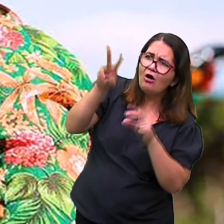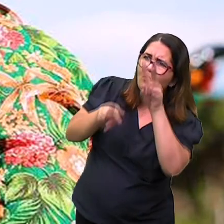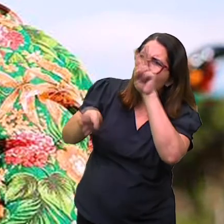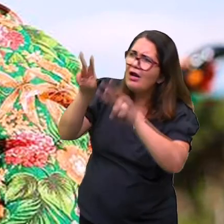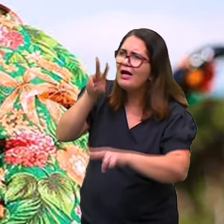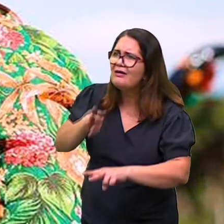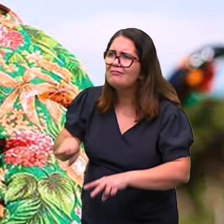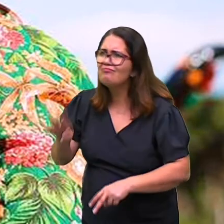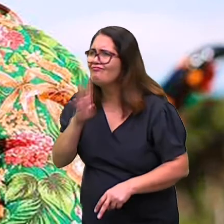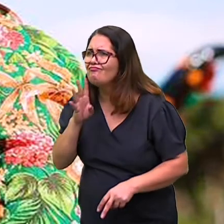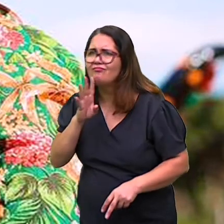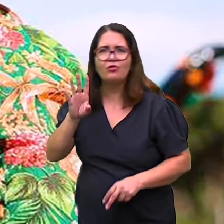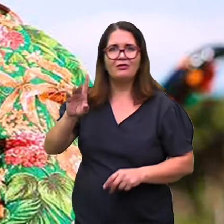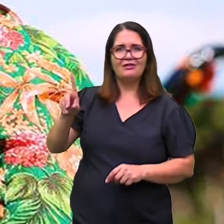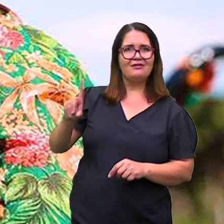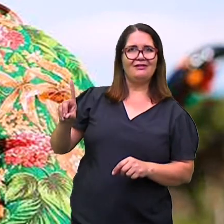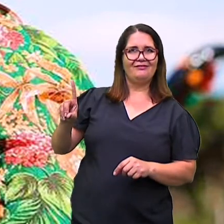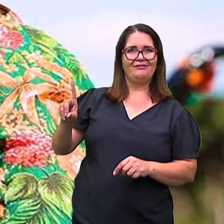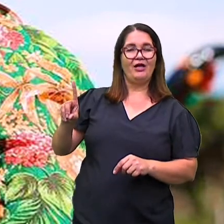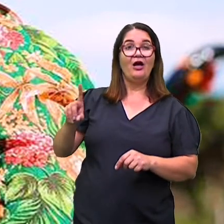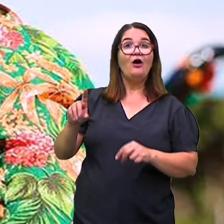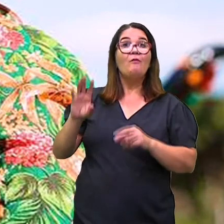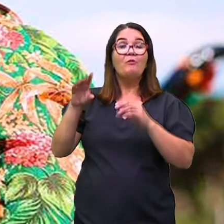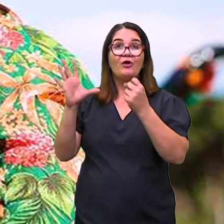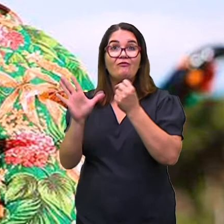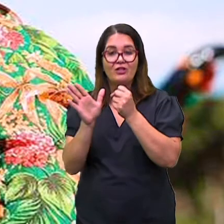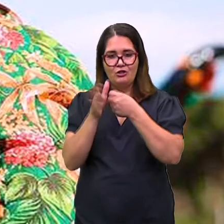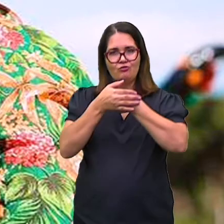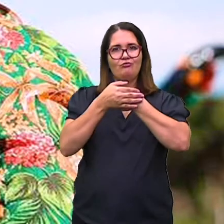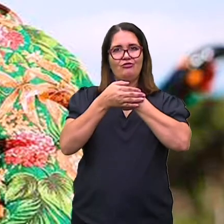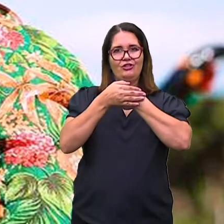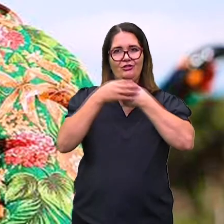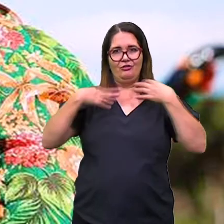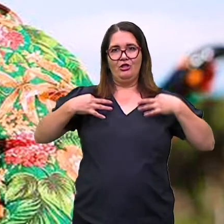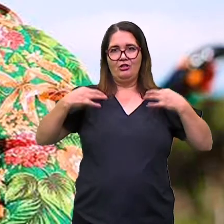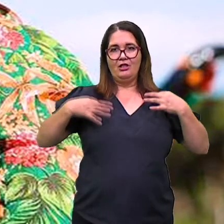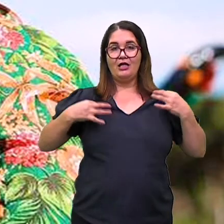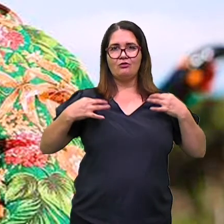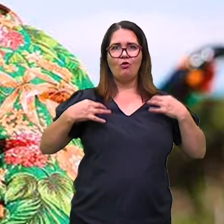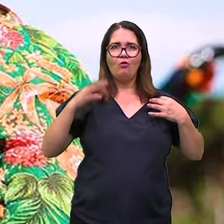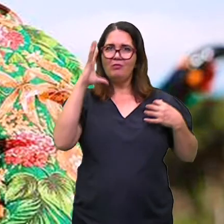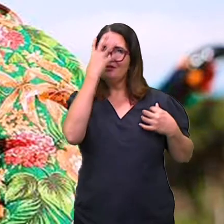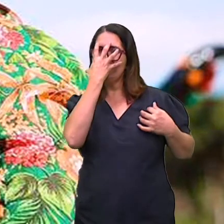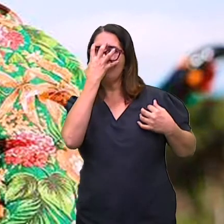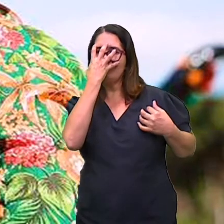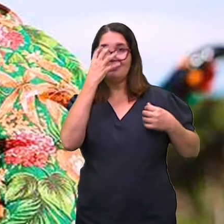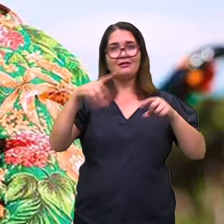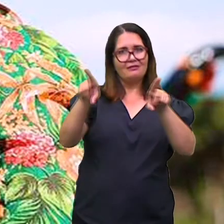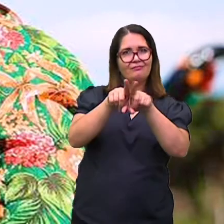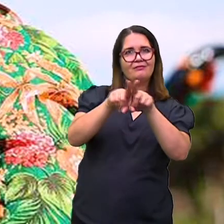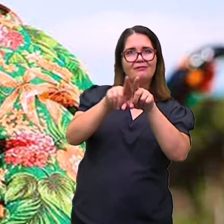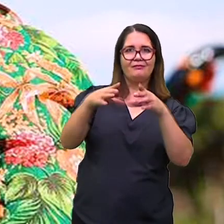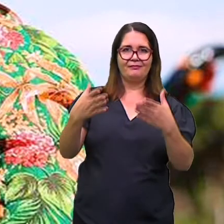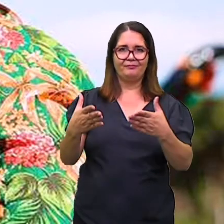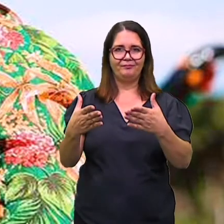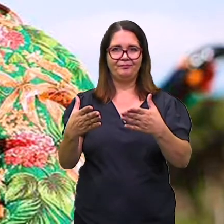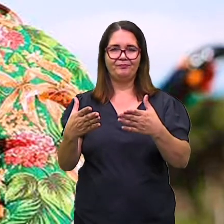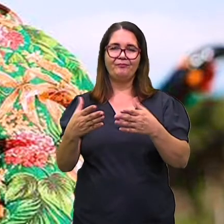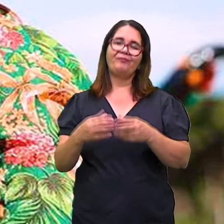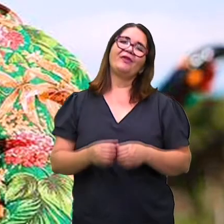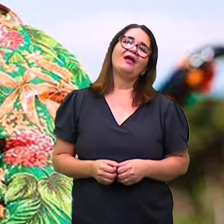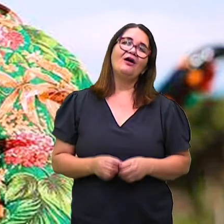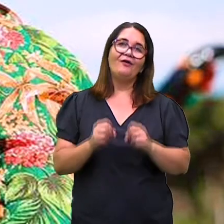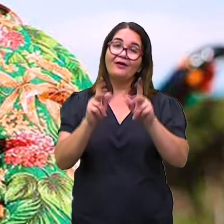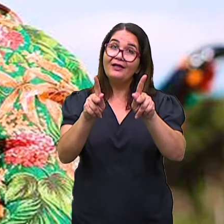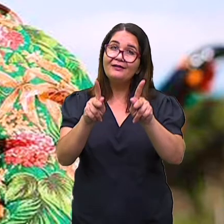mais tradicional e só é encontrada entre os mascarados de Pirenópolis.